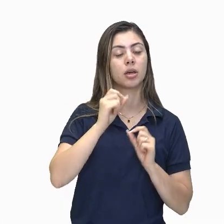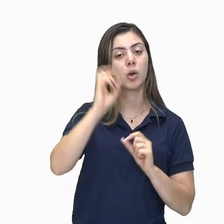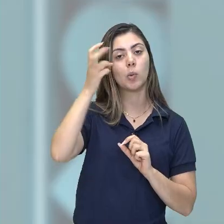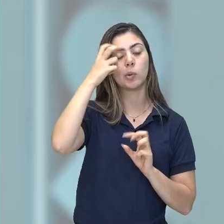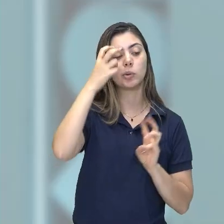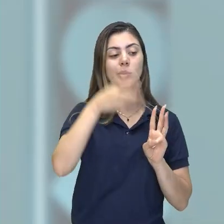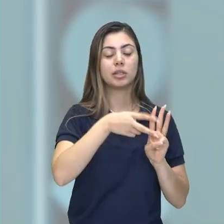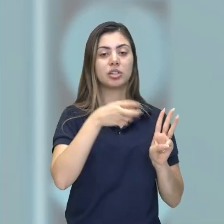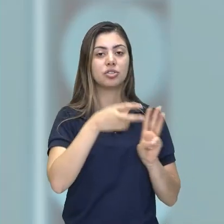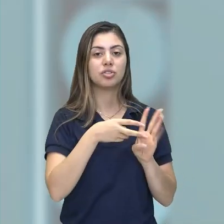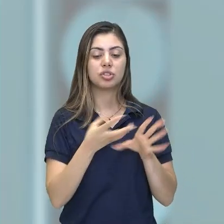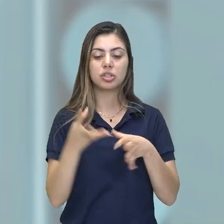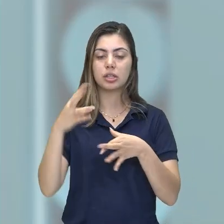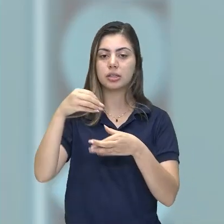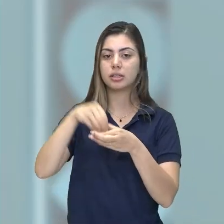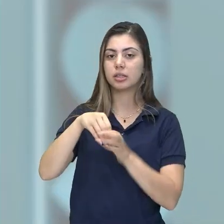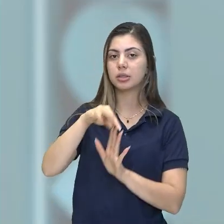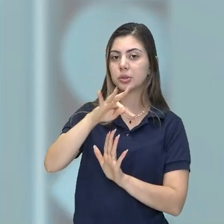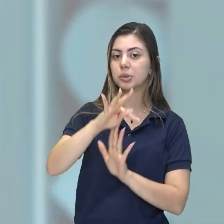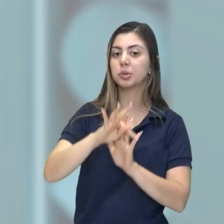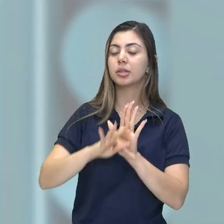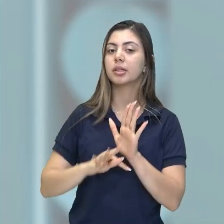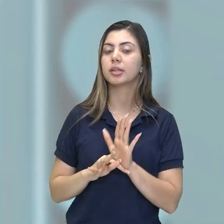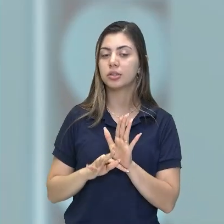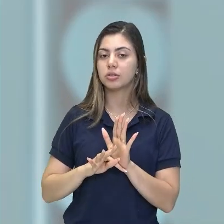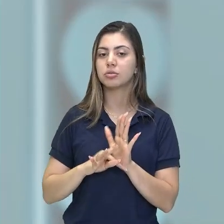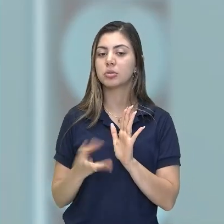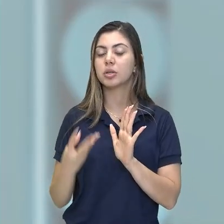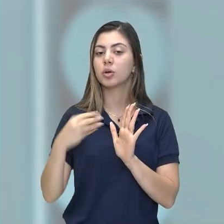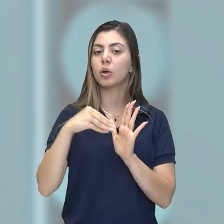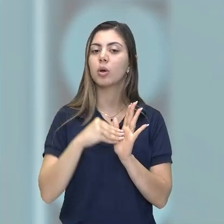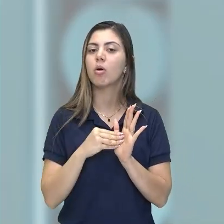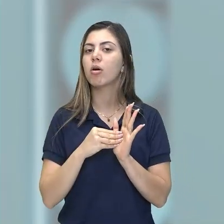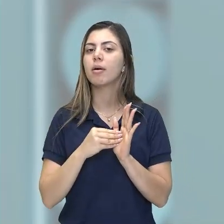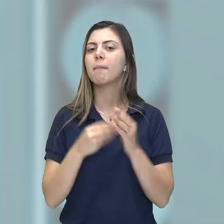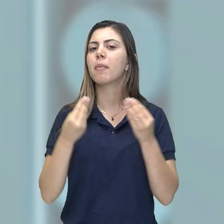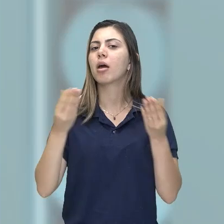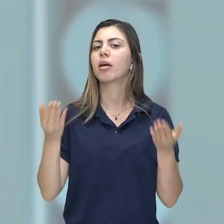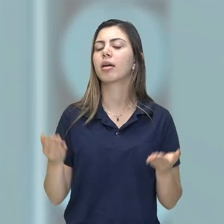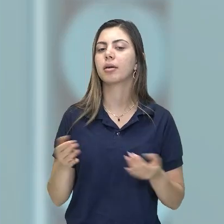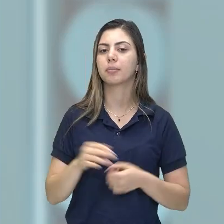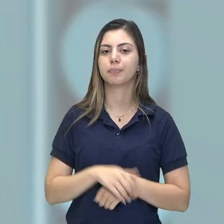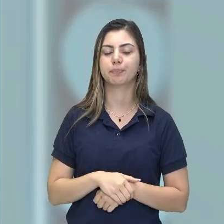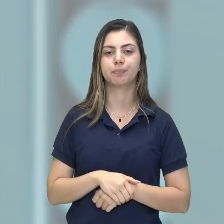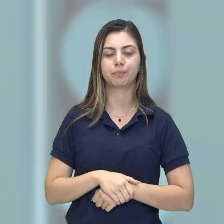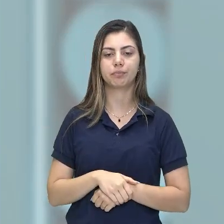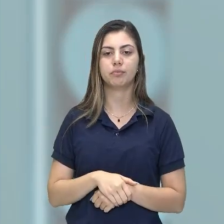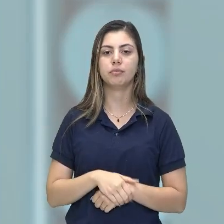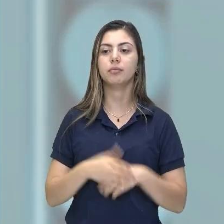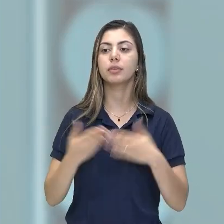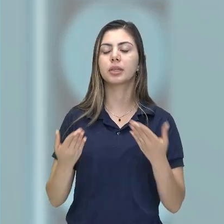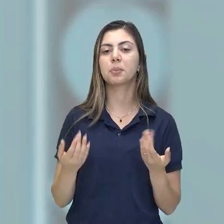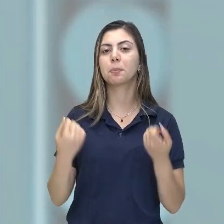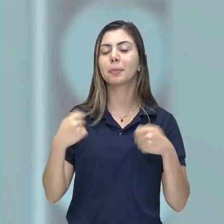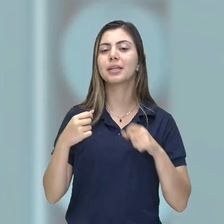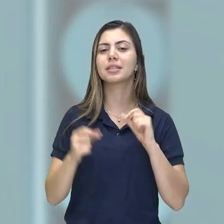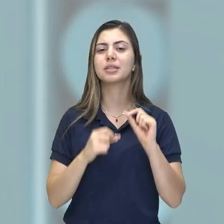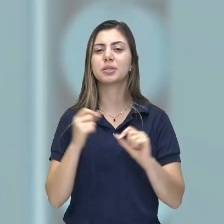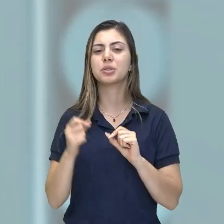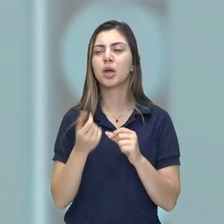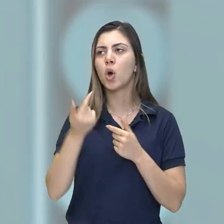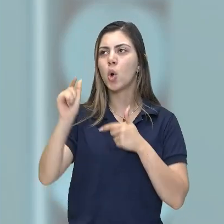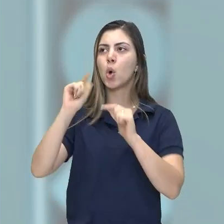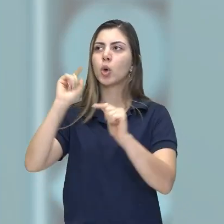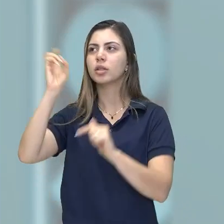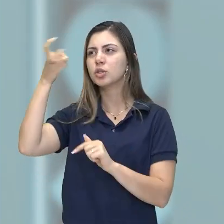para esse título, Manifesto Antropófago, ele quer falar que ele precisa devorar outras